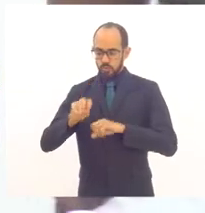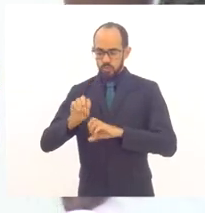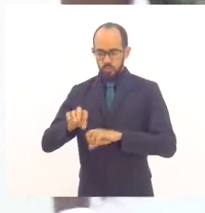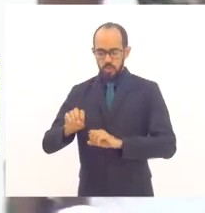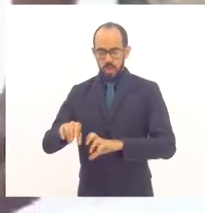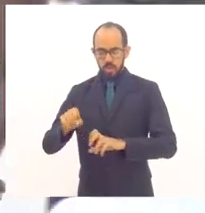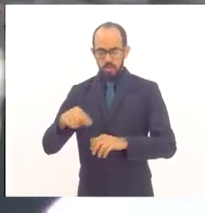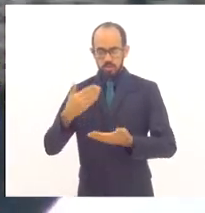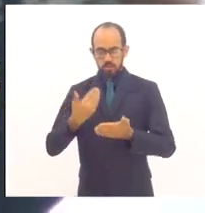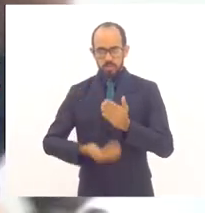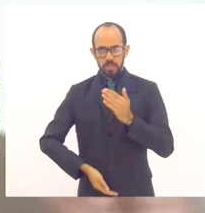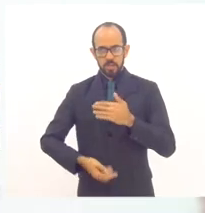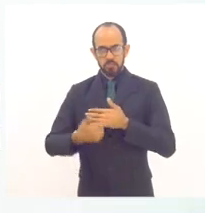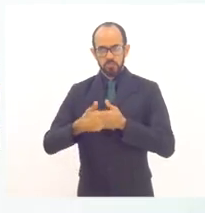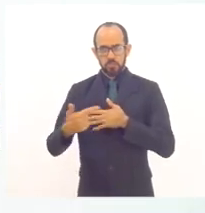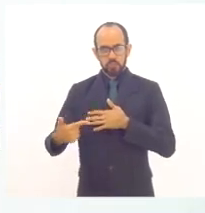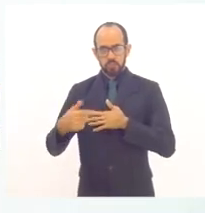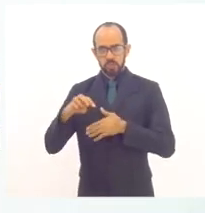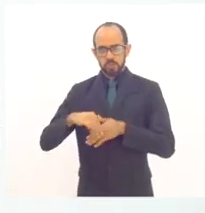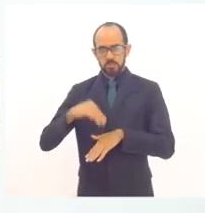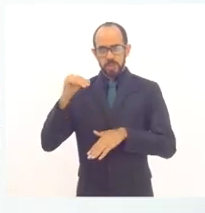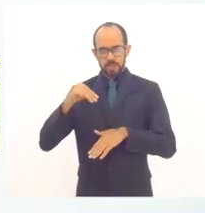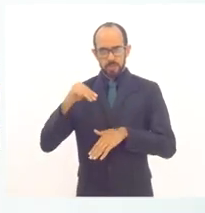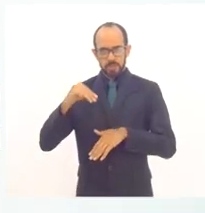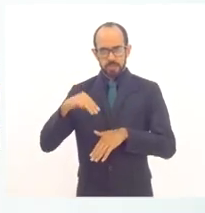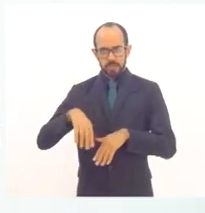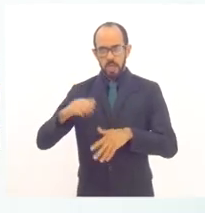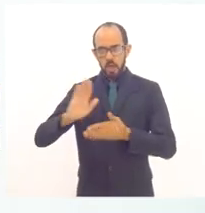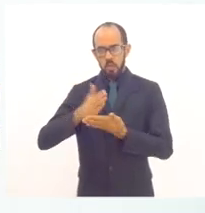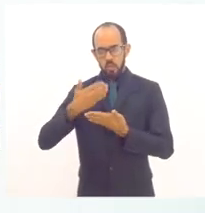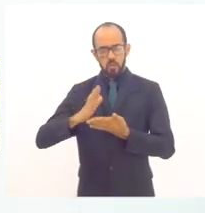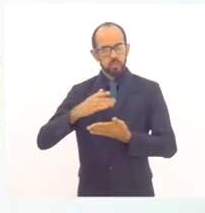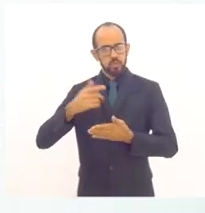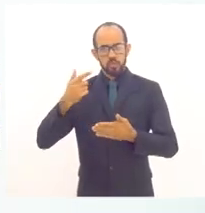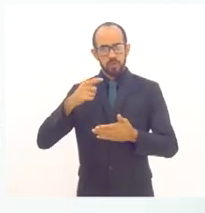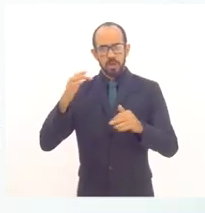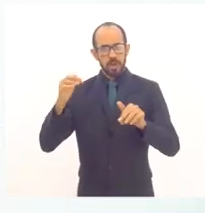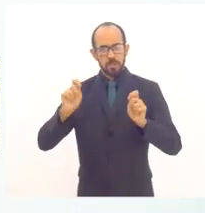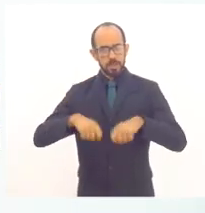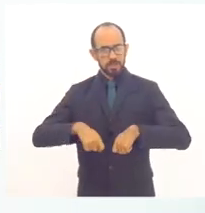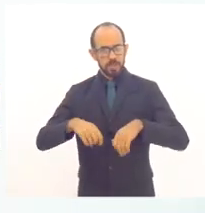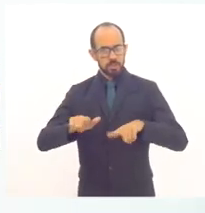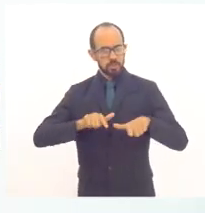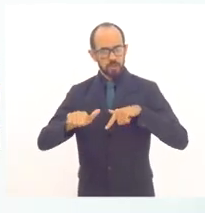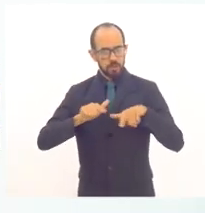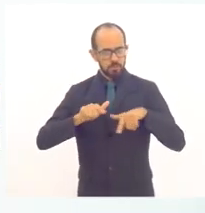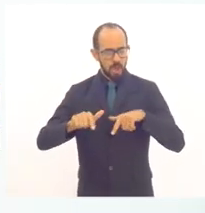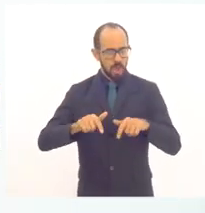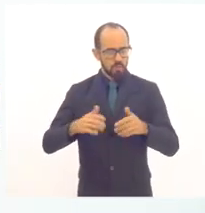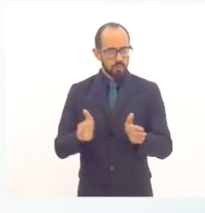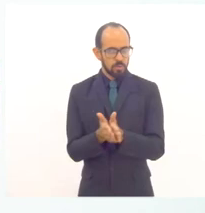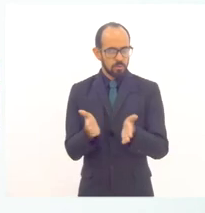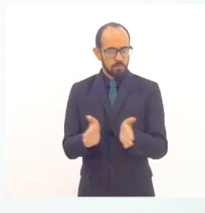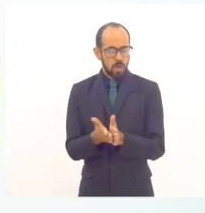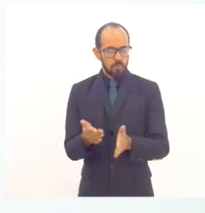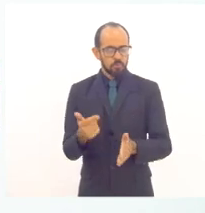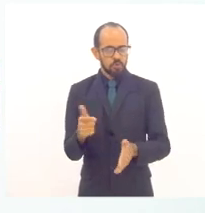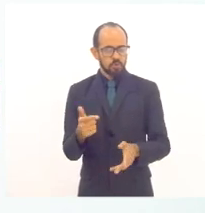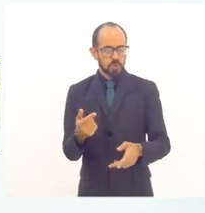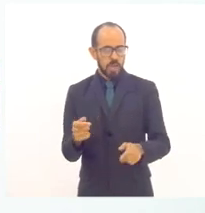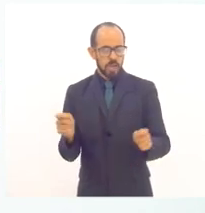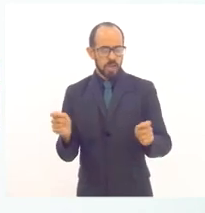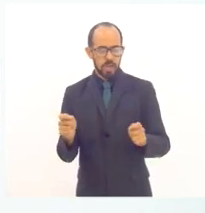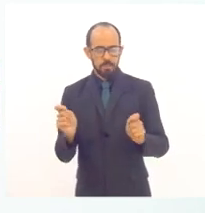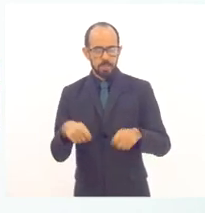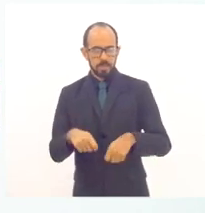perdemos 22 mestres e mestres. Muitos ficaram sem condição de trabalho, passando necessidade. E aí, o Fórum de Capoeira do Estado do Rio de